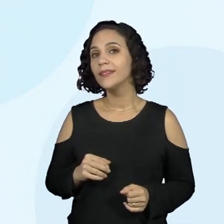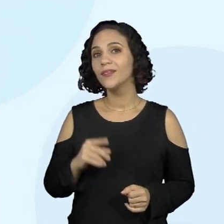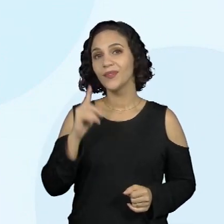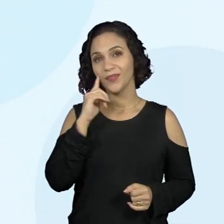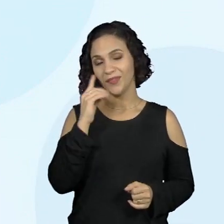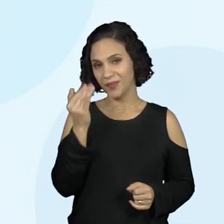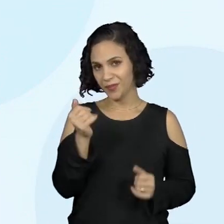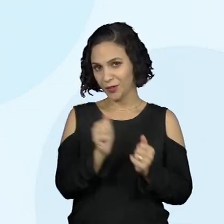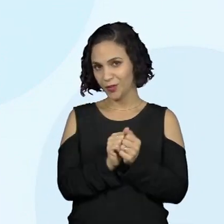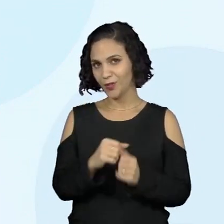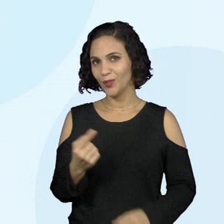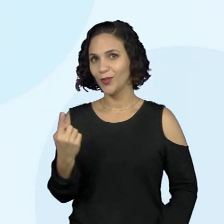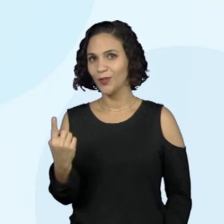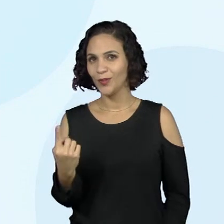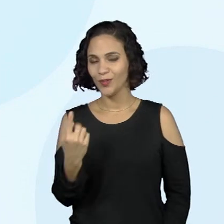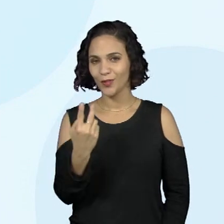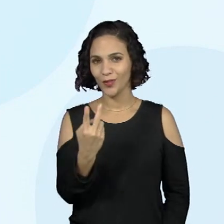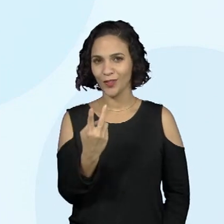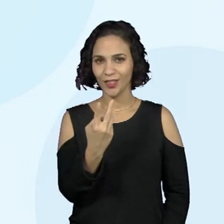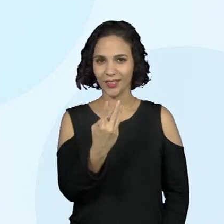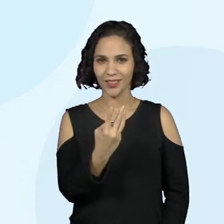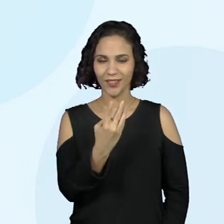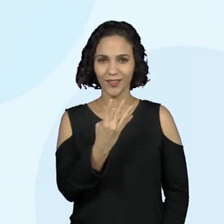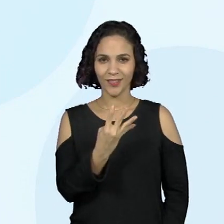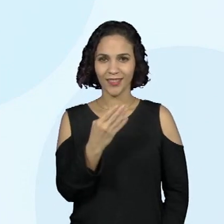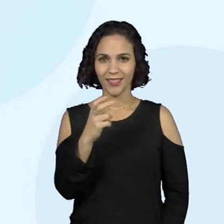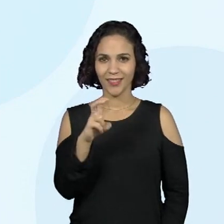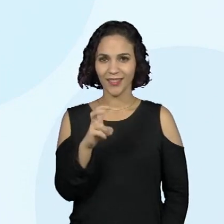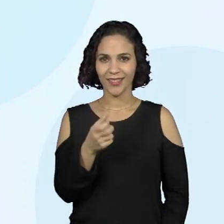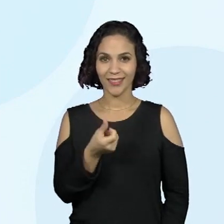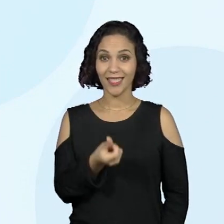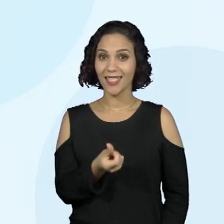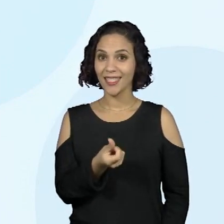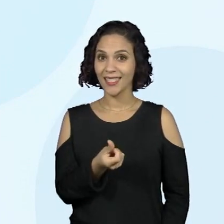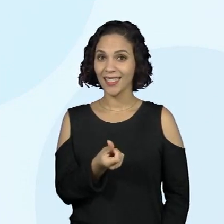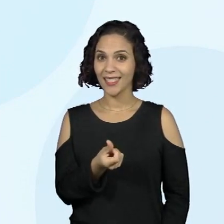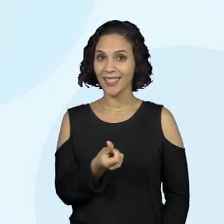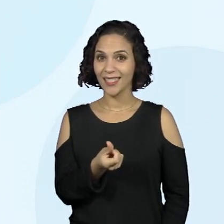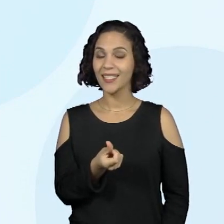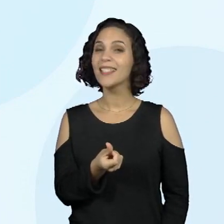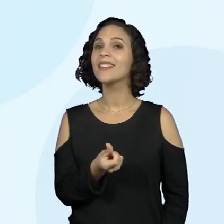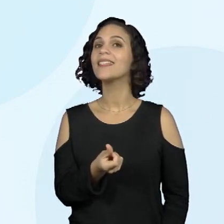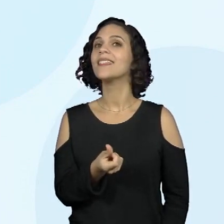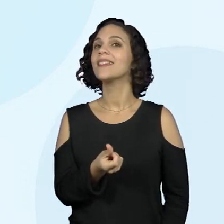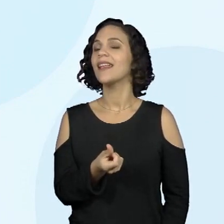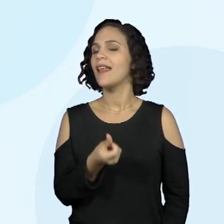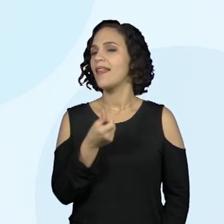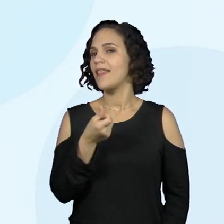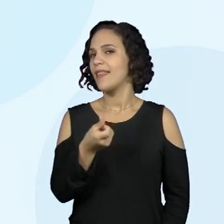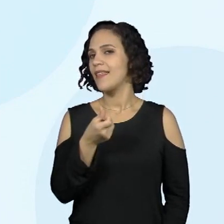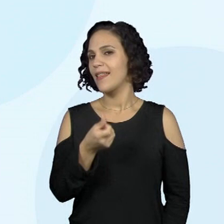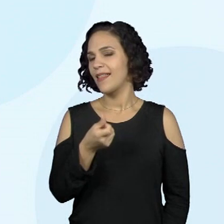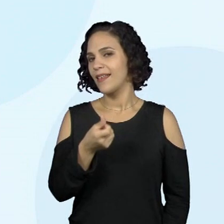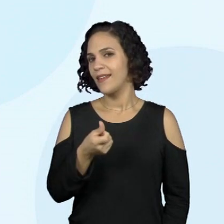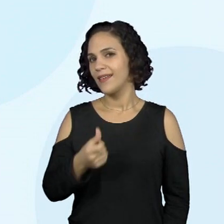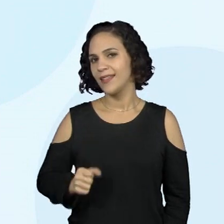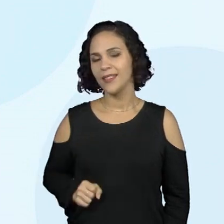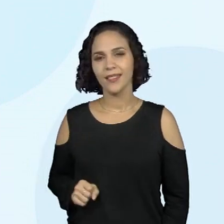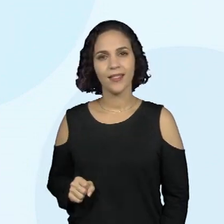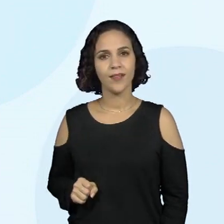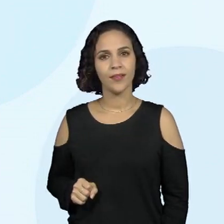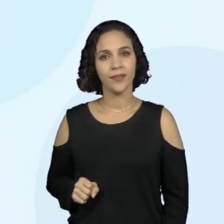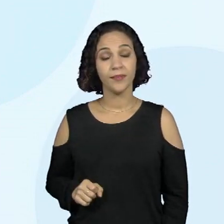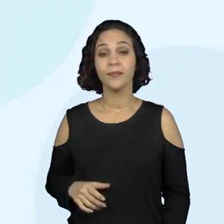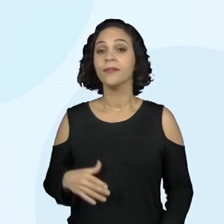Atenção, conte comigo. 1, 2, 3, 4, 5, 6. 6 lados.